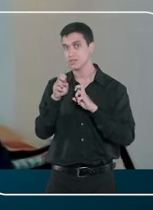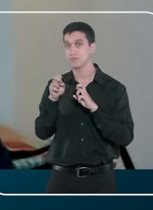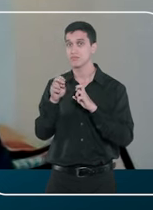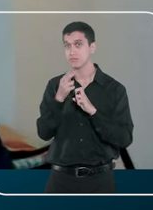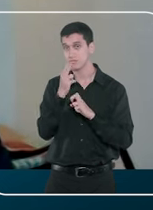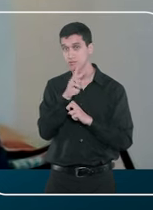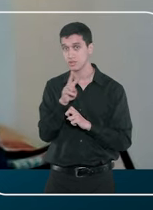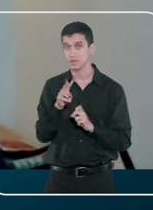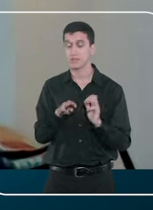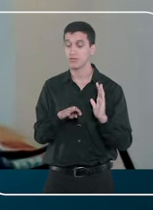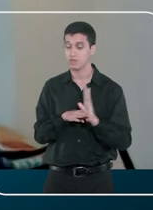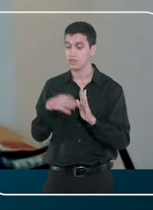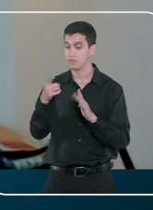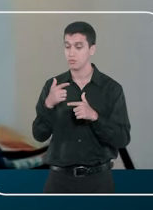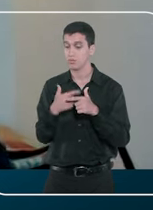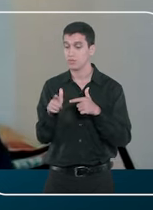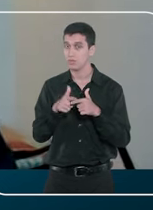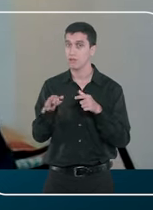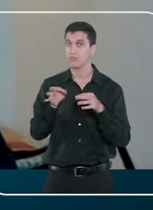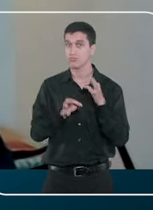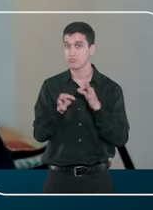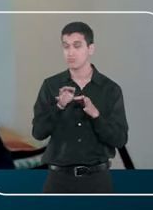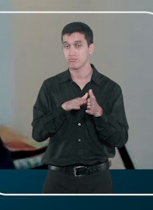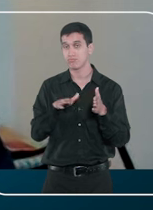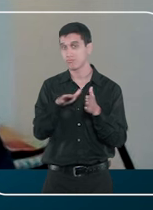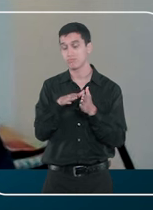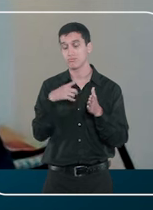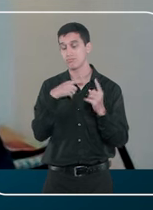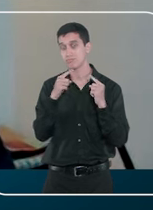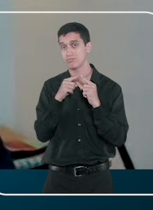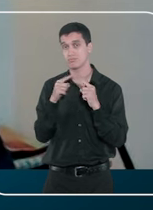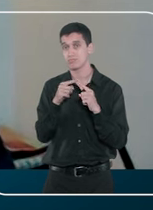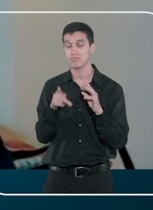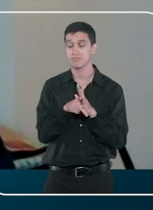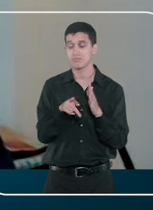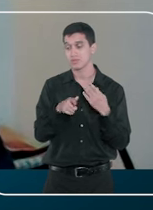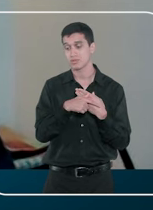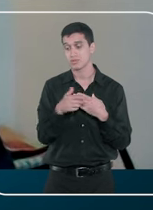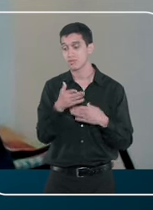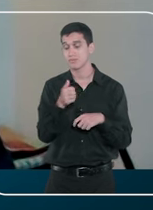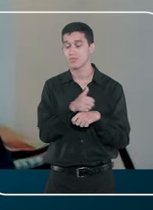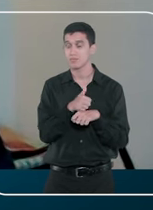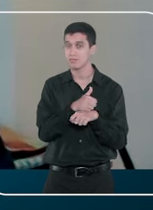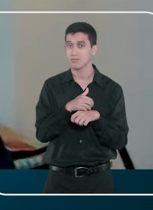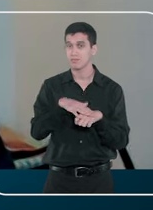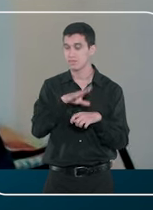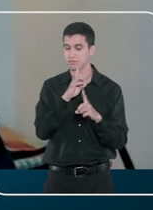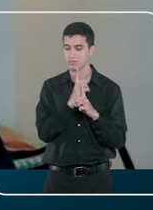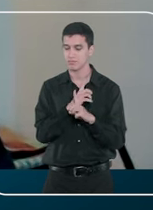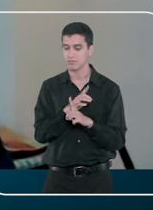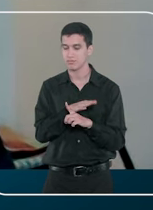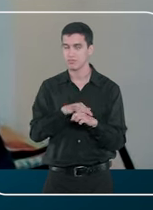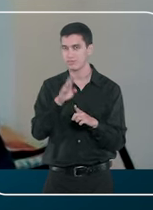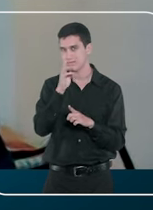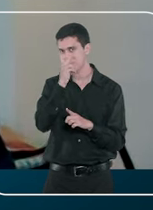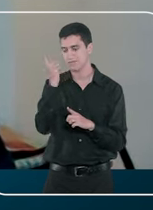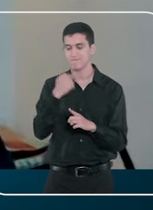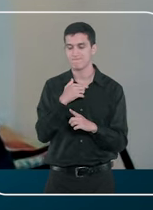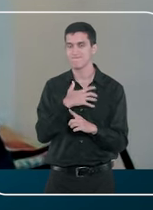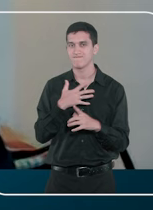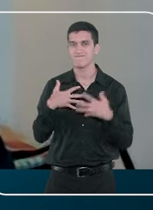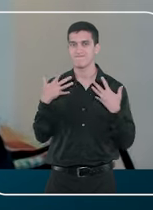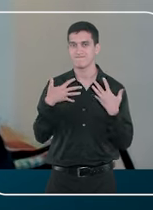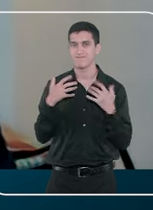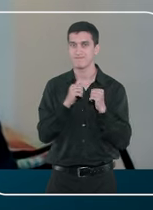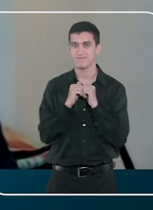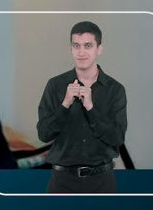tornar esses problemas jurídicos que dizem respeito à atuação dos profissionais uma coisa mais palatável para o público em geral. Para mim é um privilégio